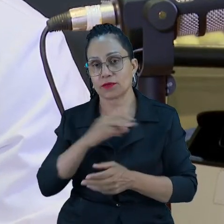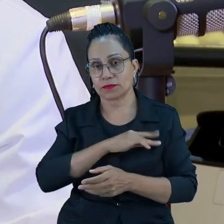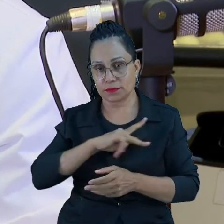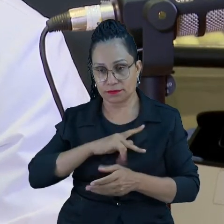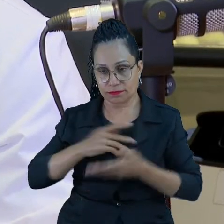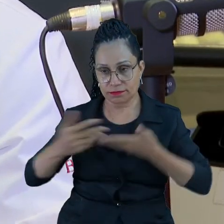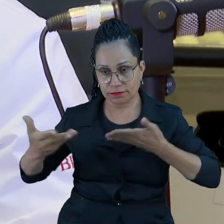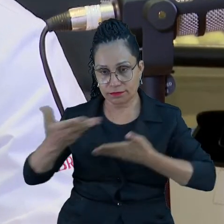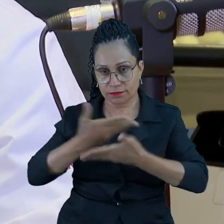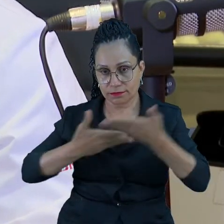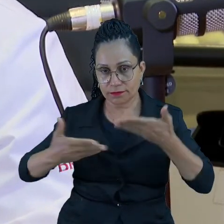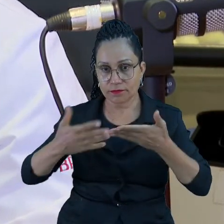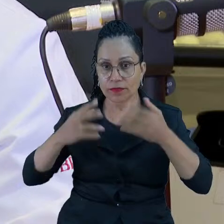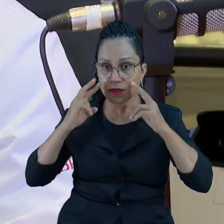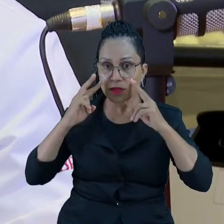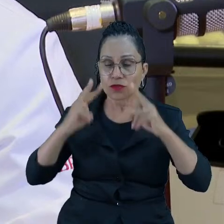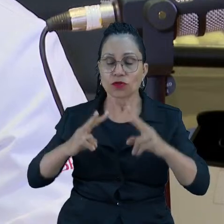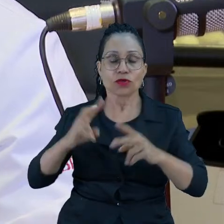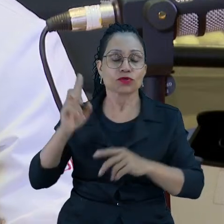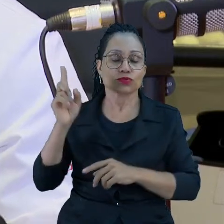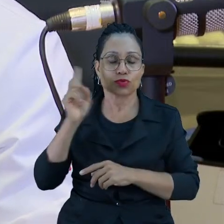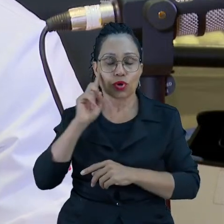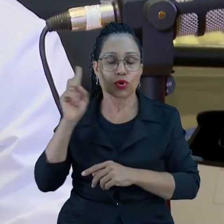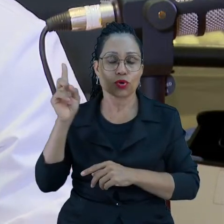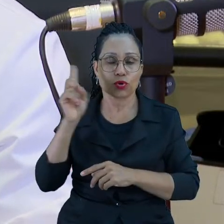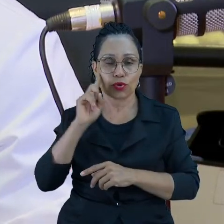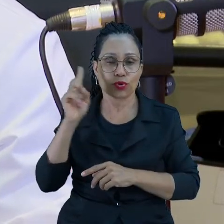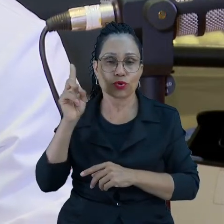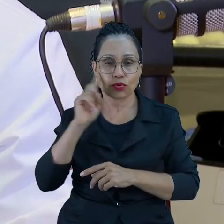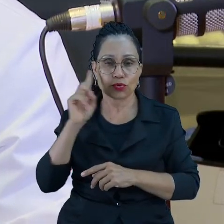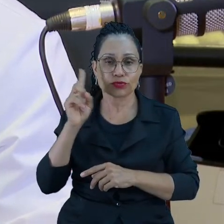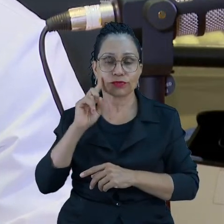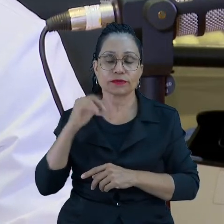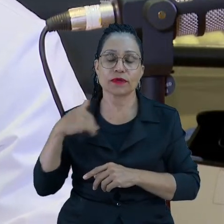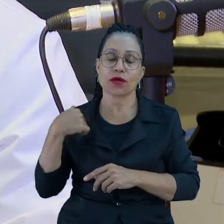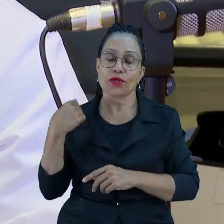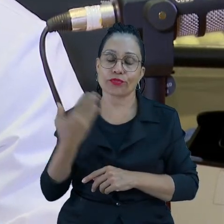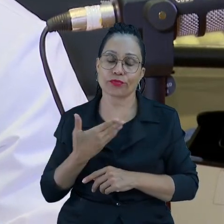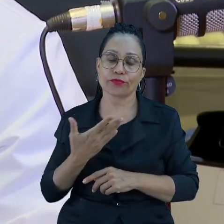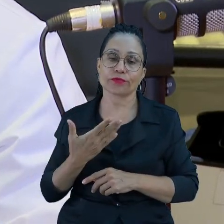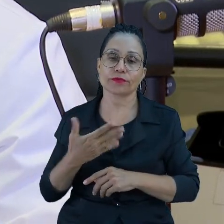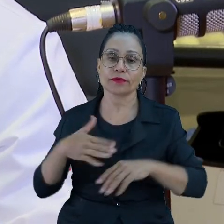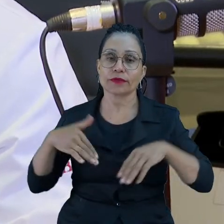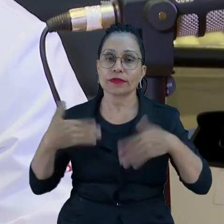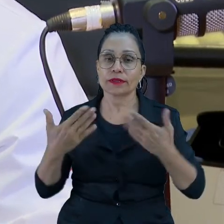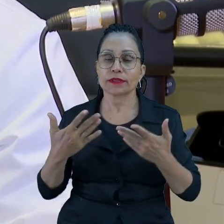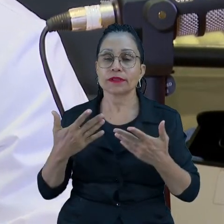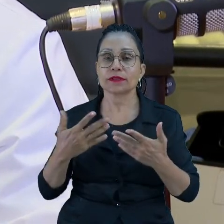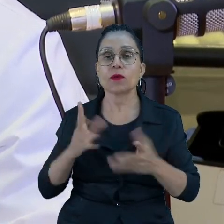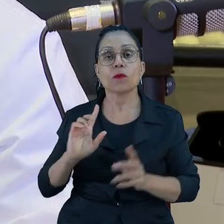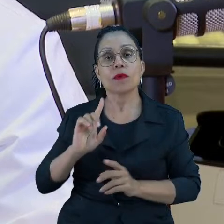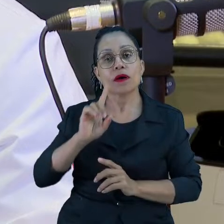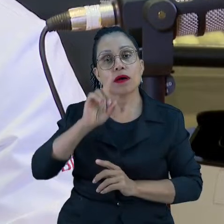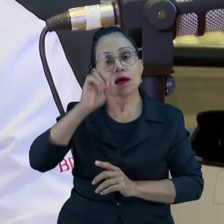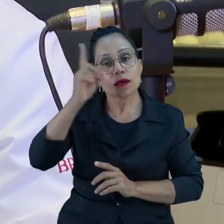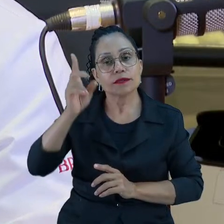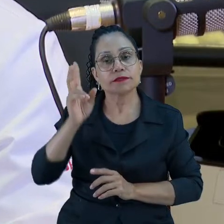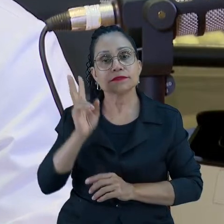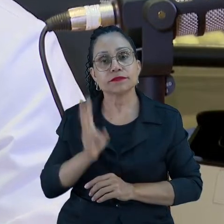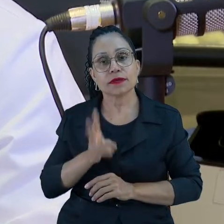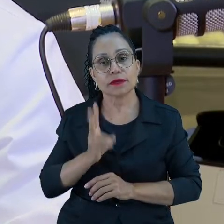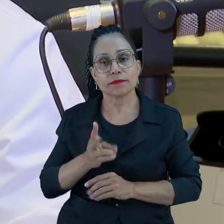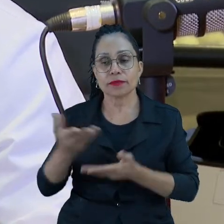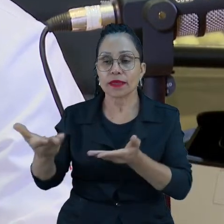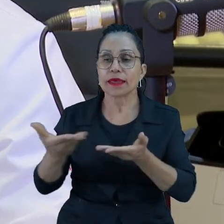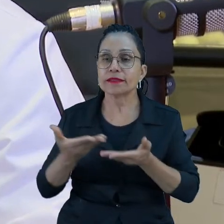nós vivenciamos todos os dias isso, né? Essa é a nossa rotina. E o nosso intuito sempre é receber